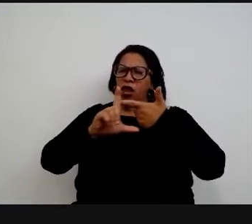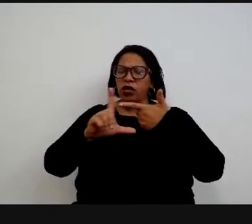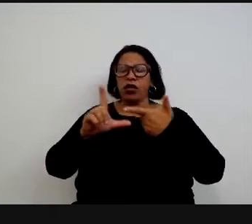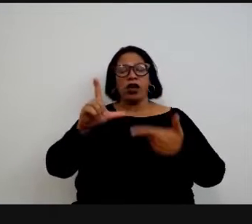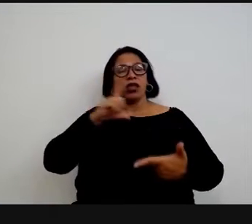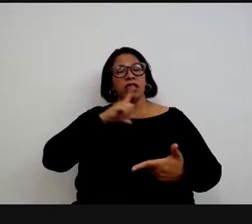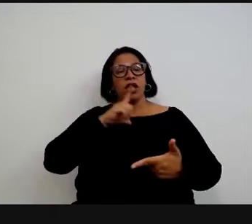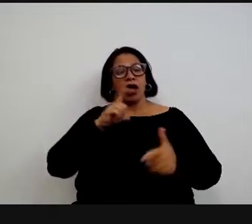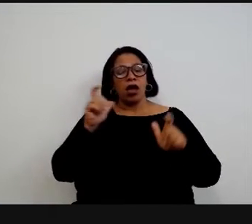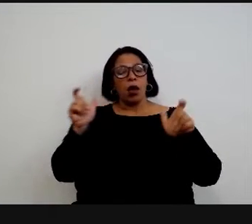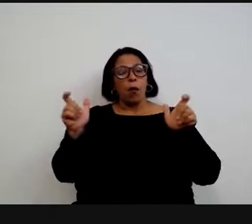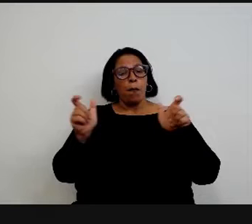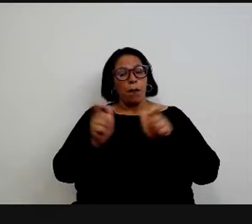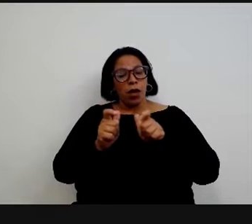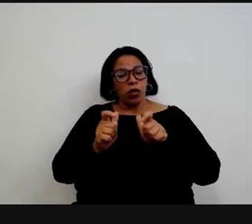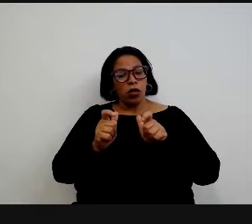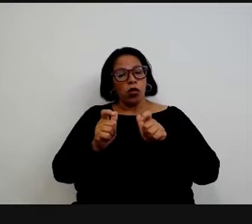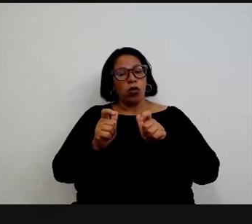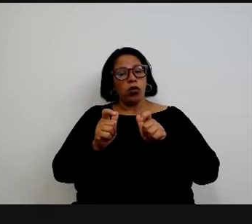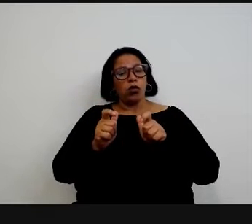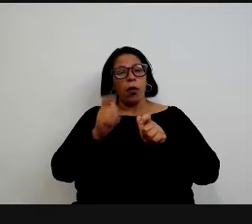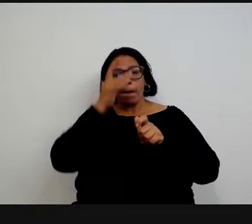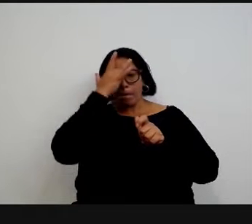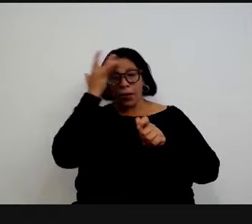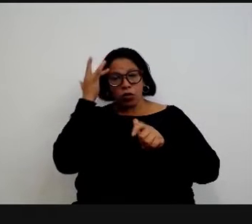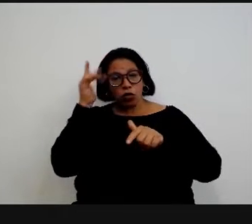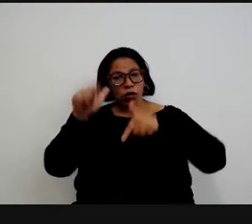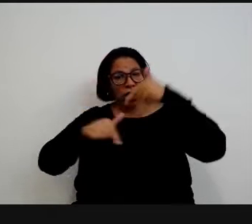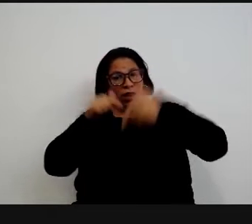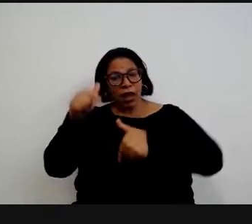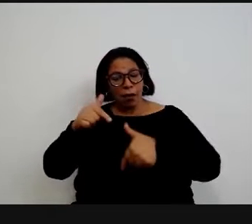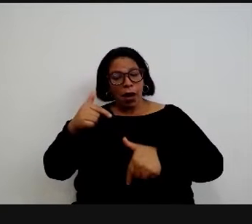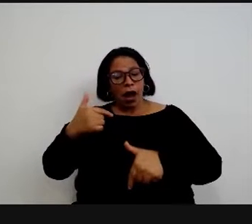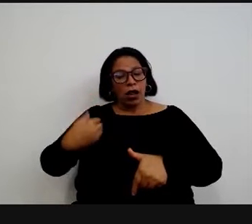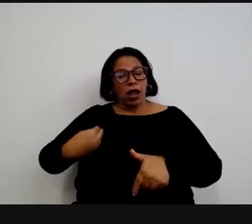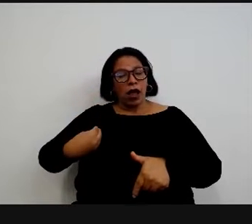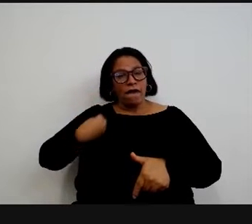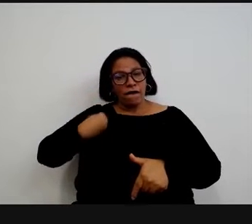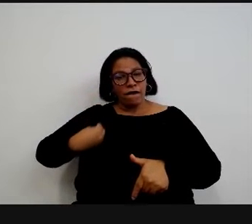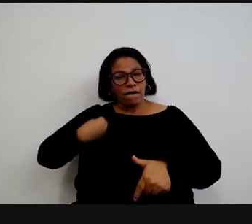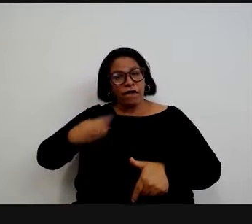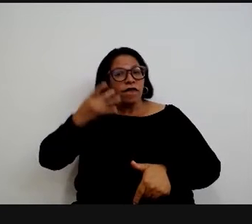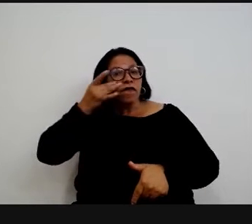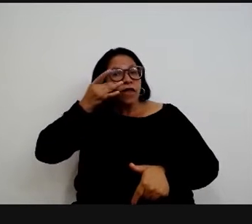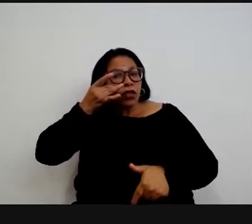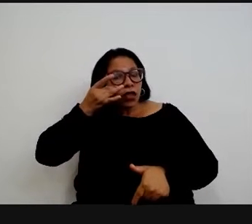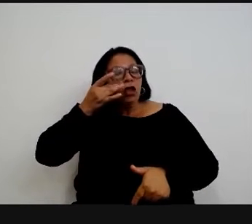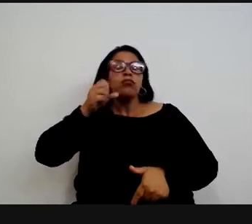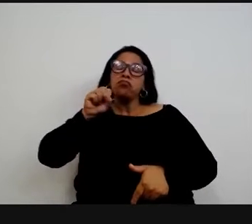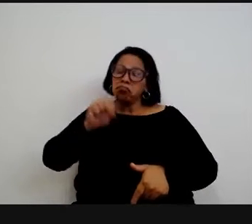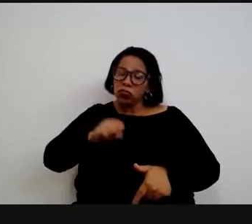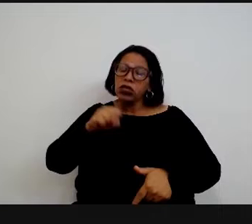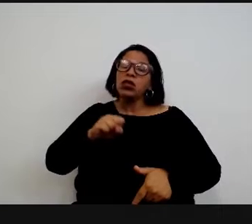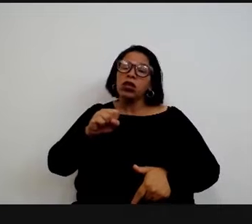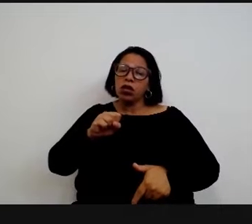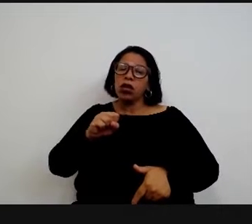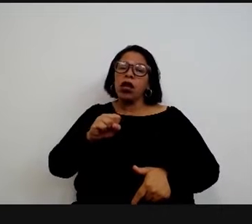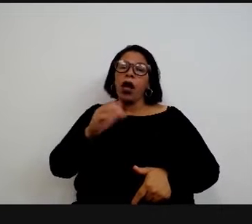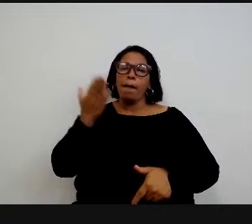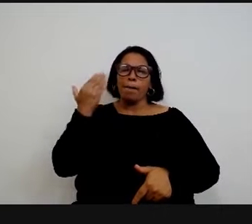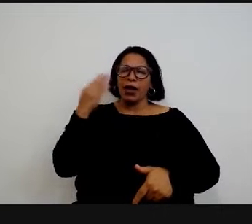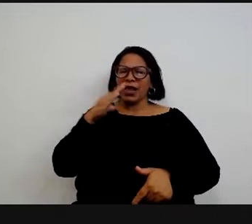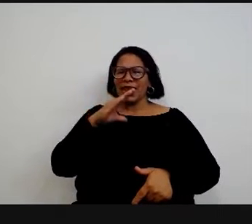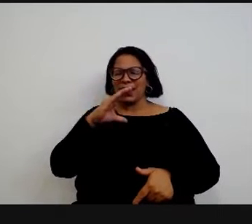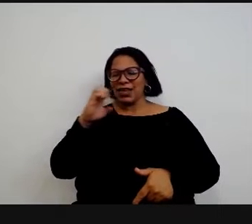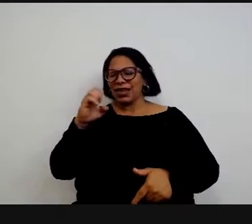Tendemos a ter menos gente trabalhando. Sim, existem ganhos de eficiência que são naturais, claro. Né? Antigamente, por exemplo, a gente tinha no SED